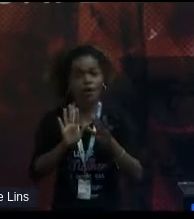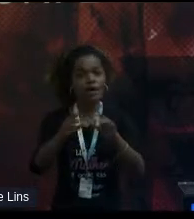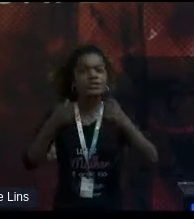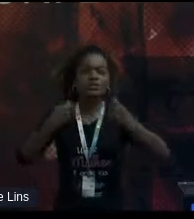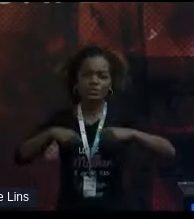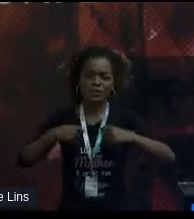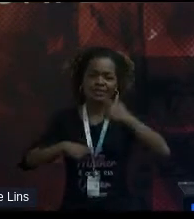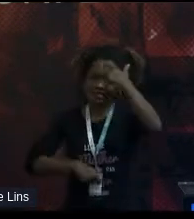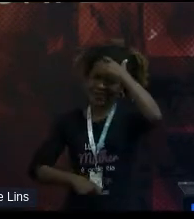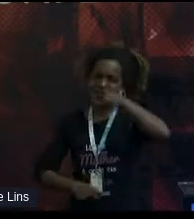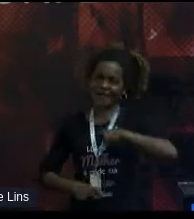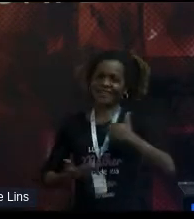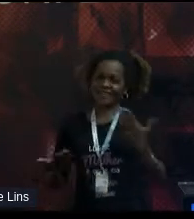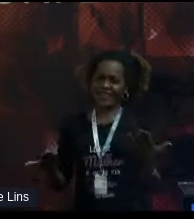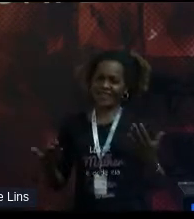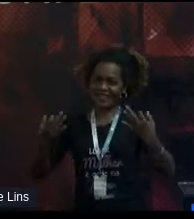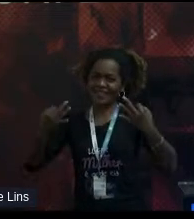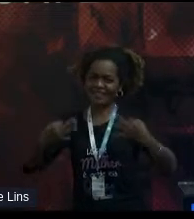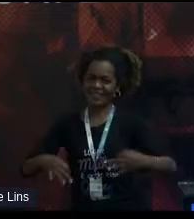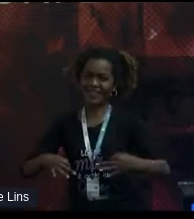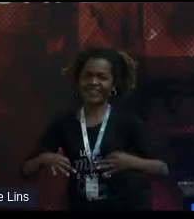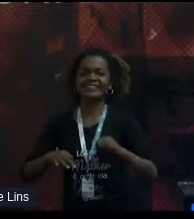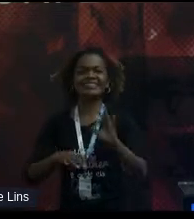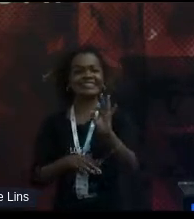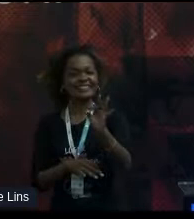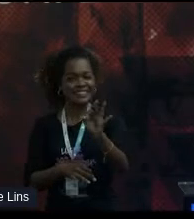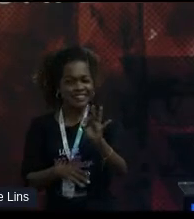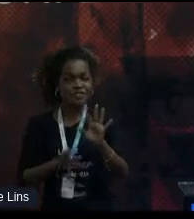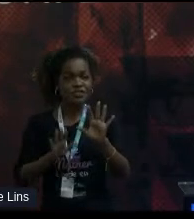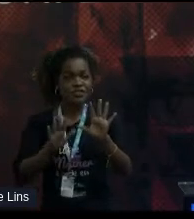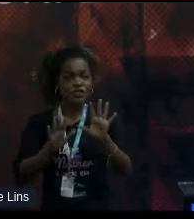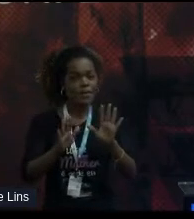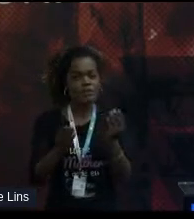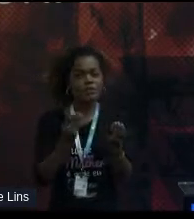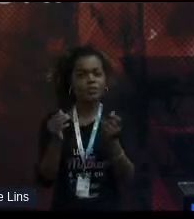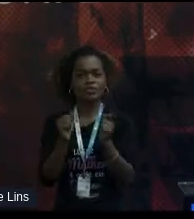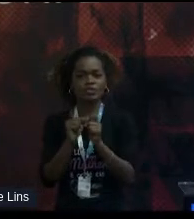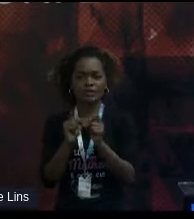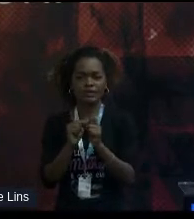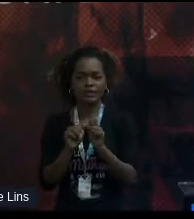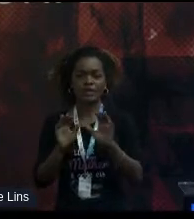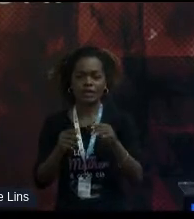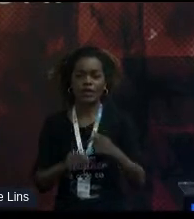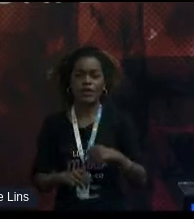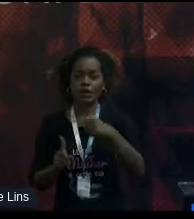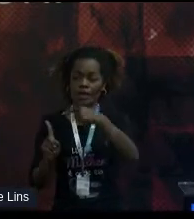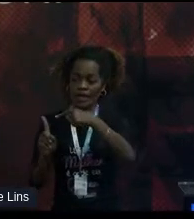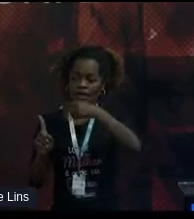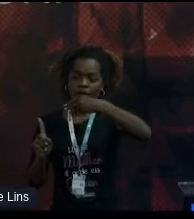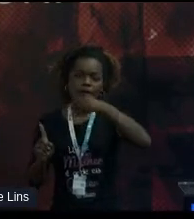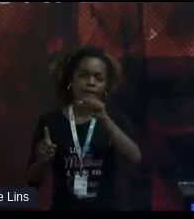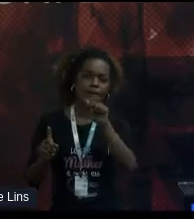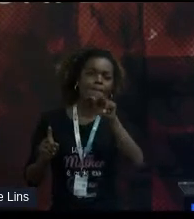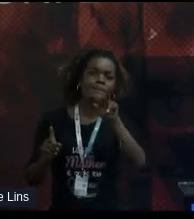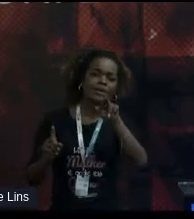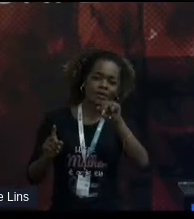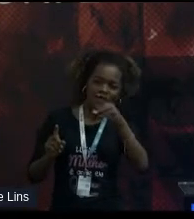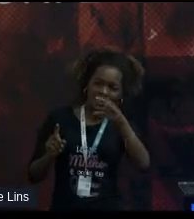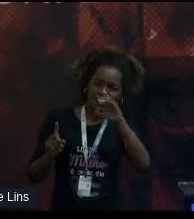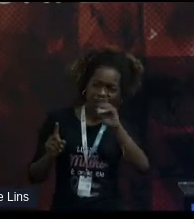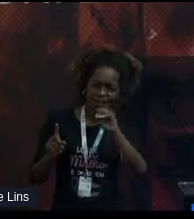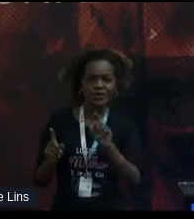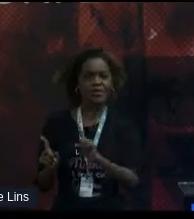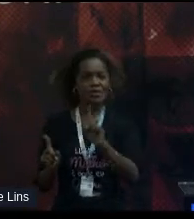de contas, né? É isso aí. E aí vamos fazer o seguinte aqui, eu vou apresentar o Maurício para vocês, depois o Maurício me